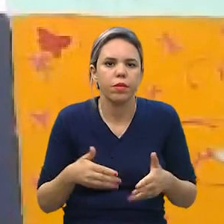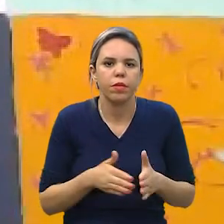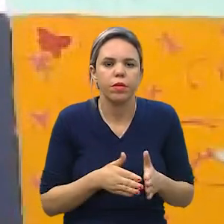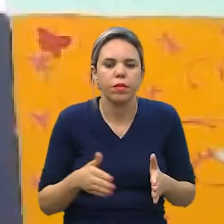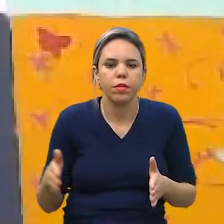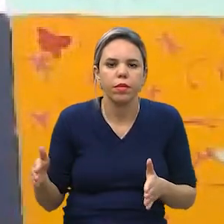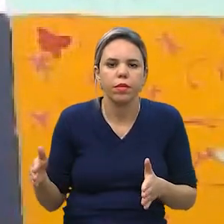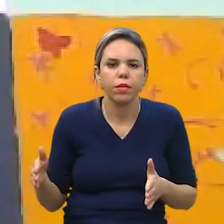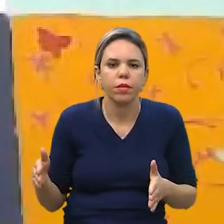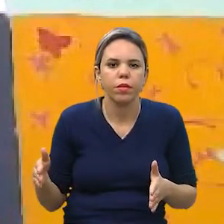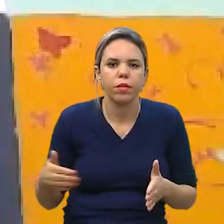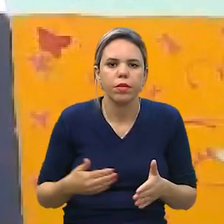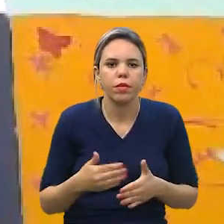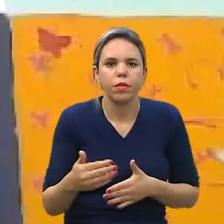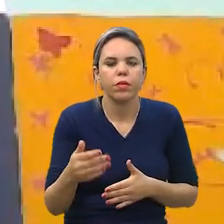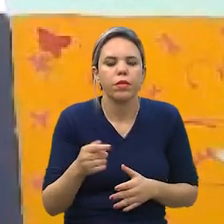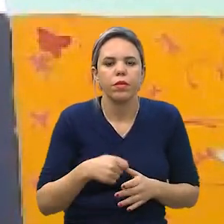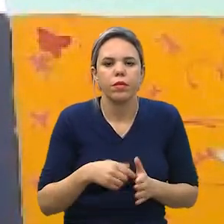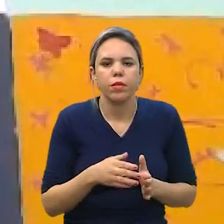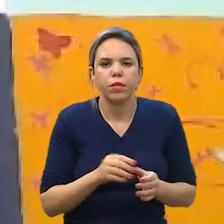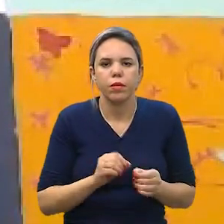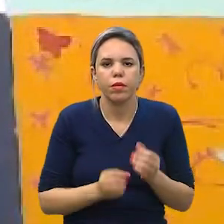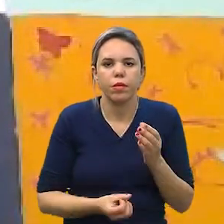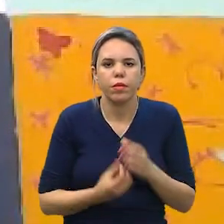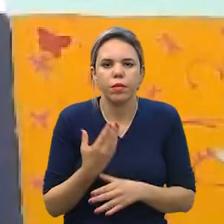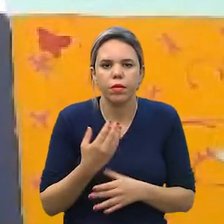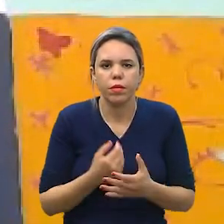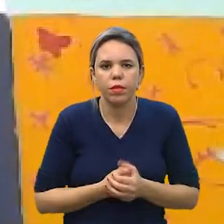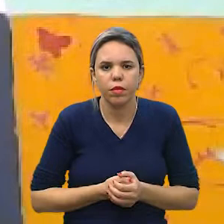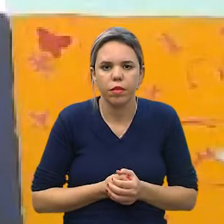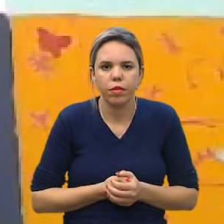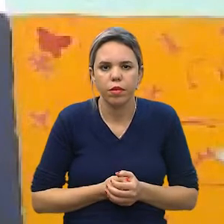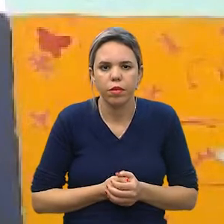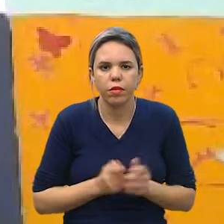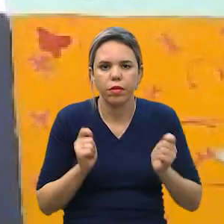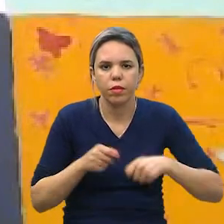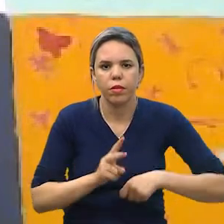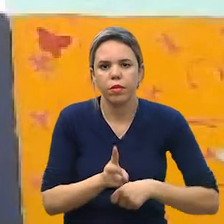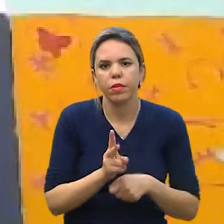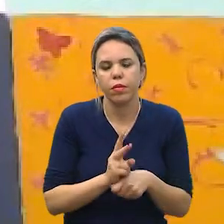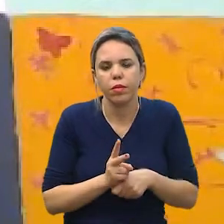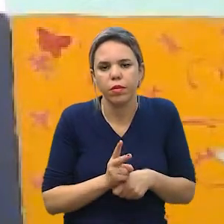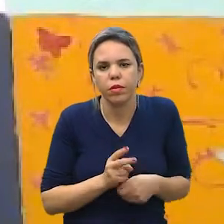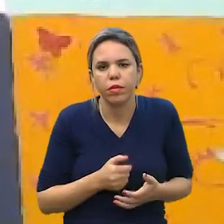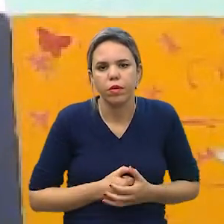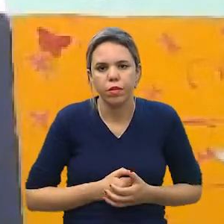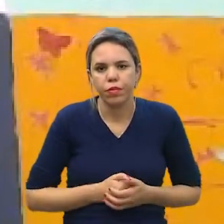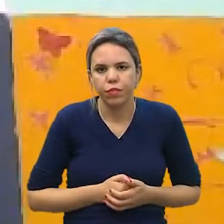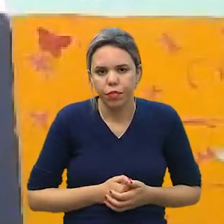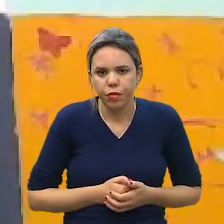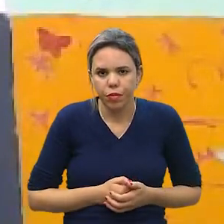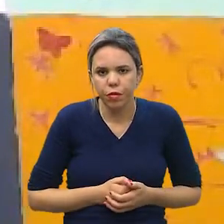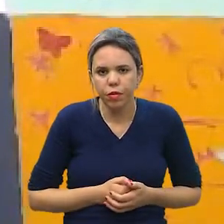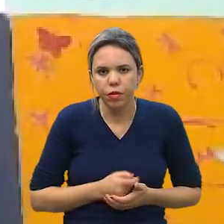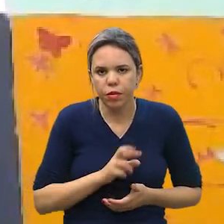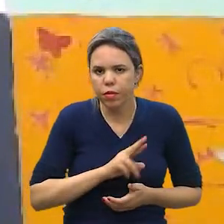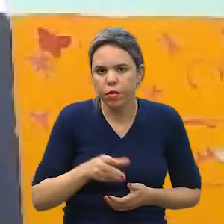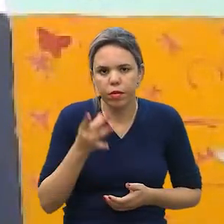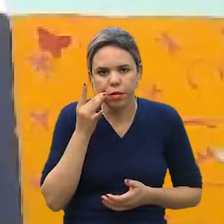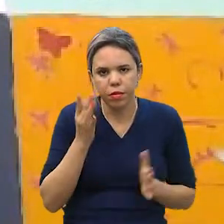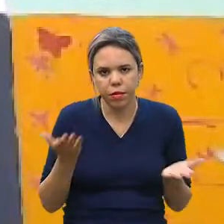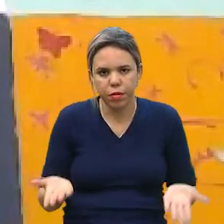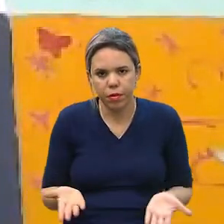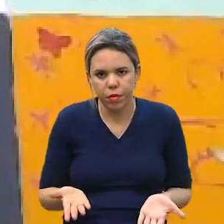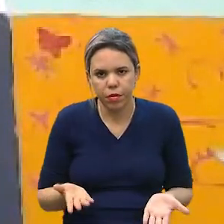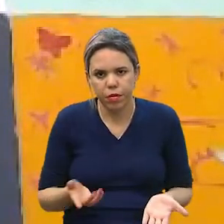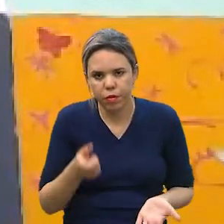longo dos próximos períodos que possam dar continuidade nessa questão não presencial,